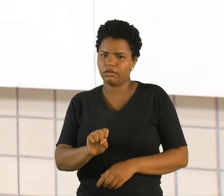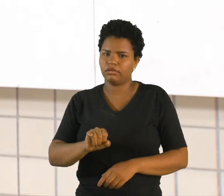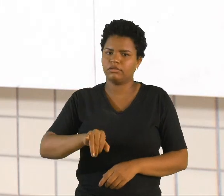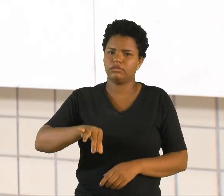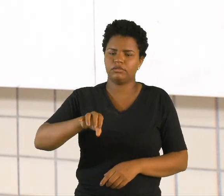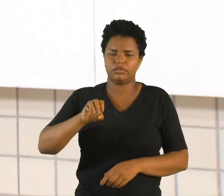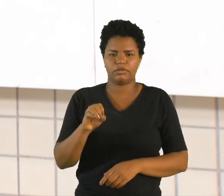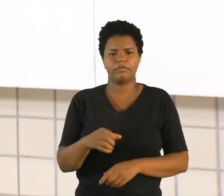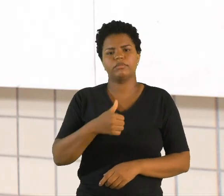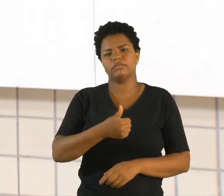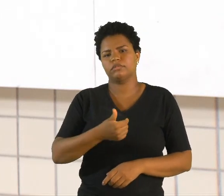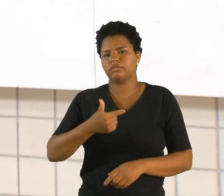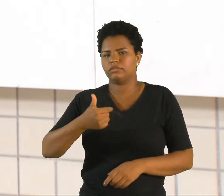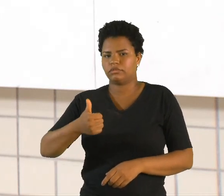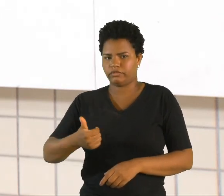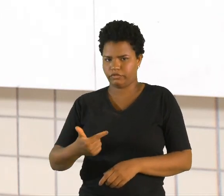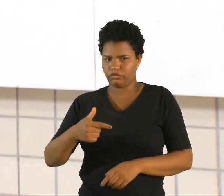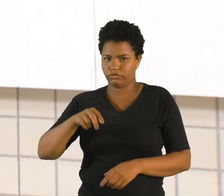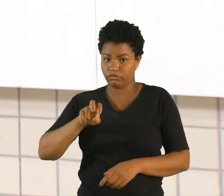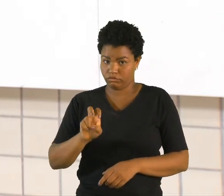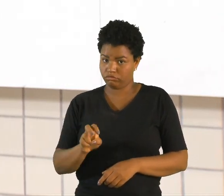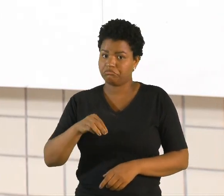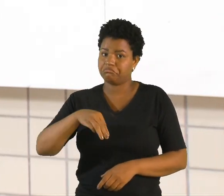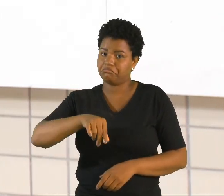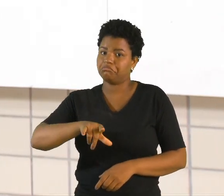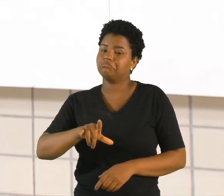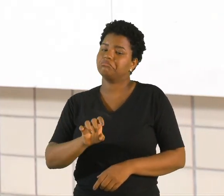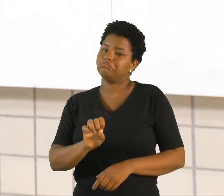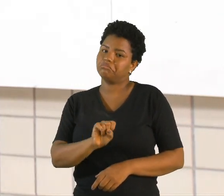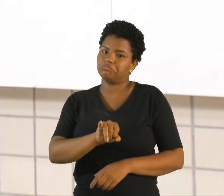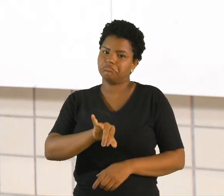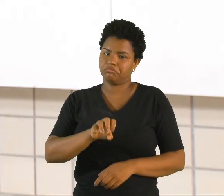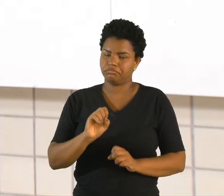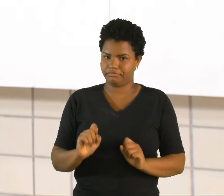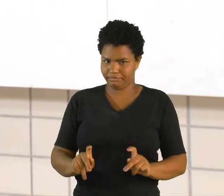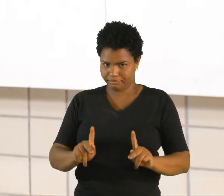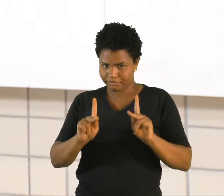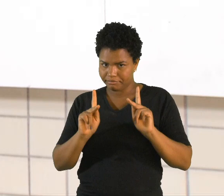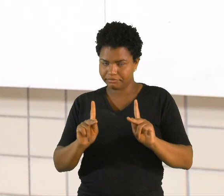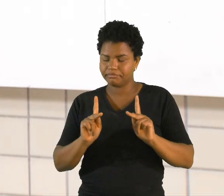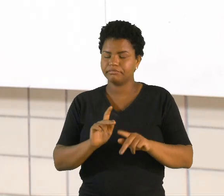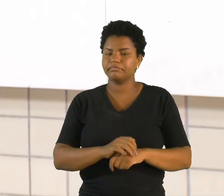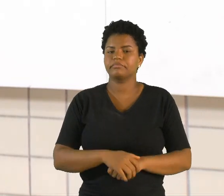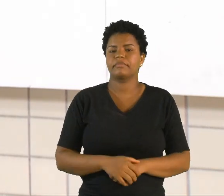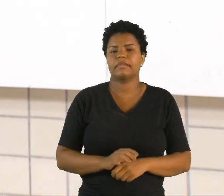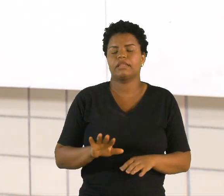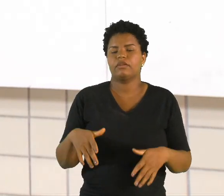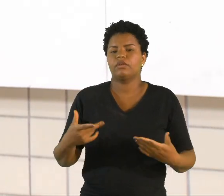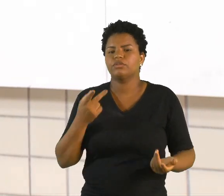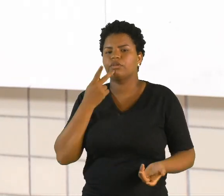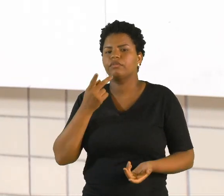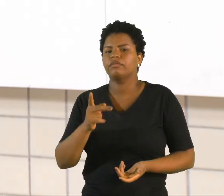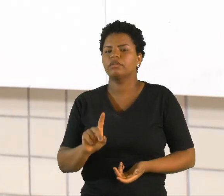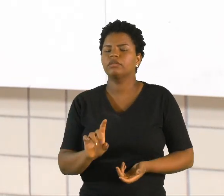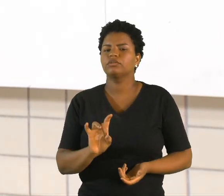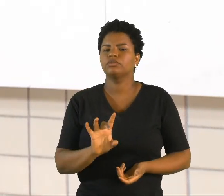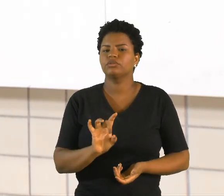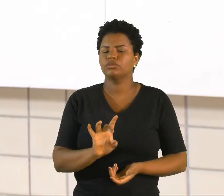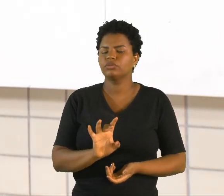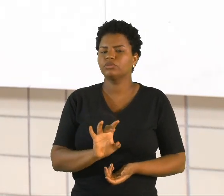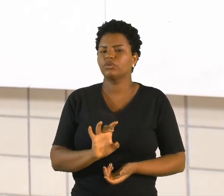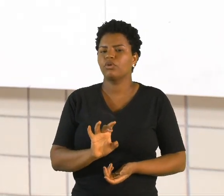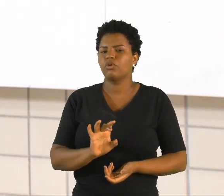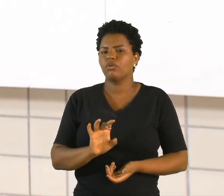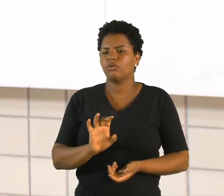125 milésimos. Ok, pessoal? Bom, mas aqui só está falando a parte